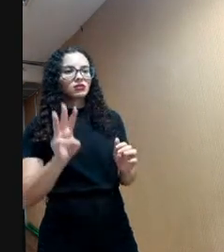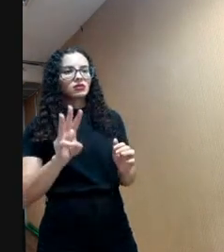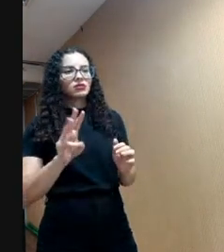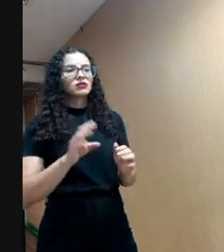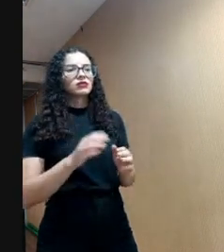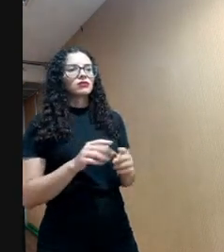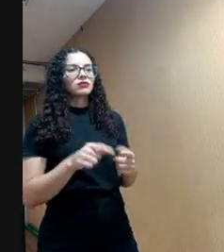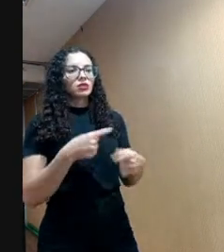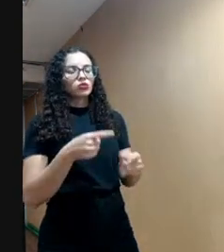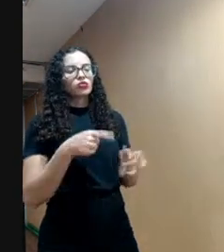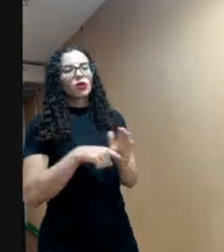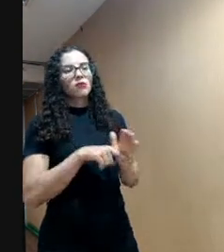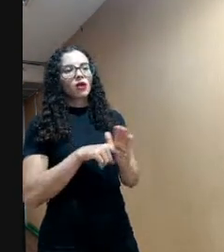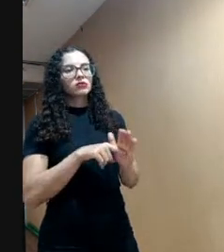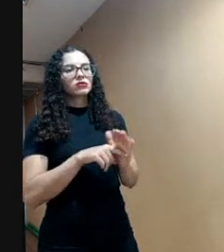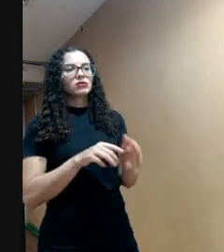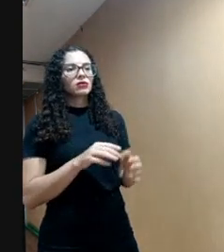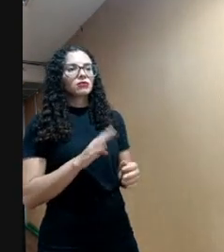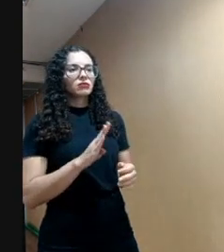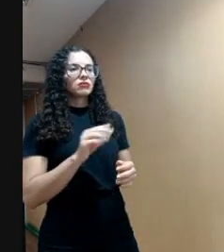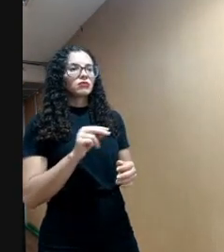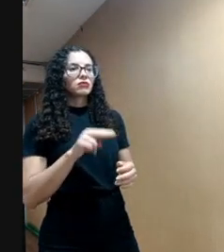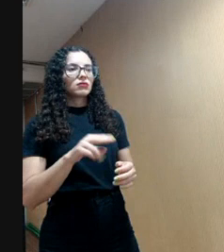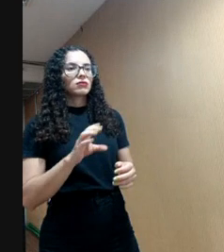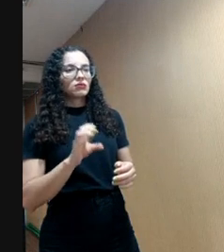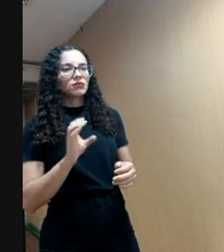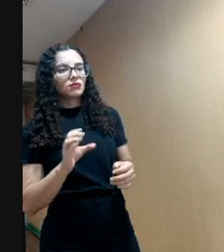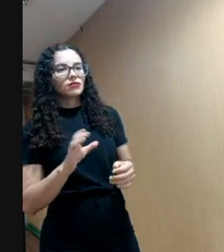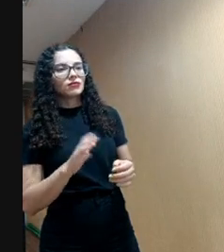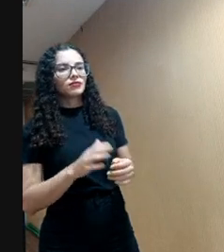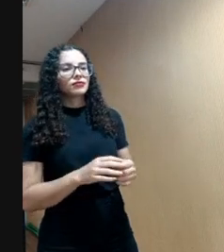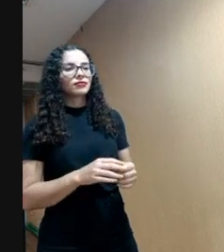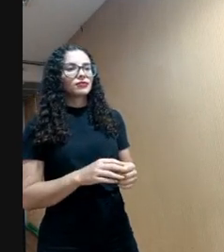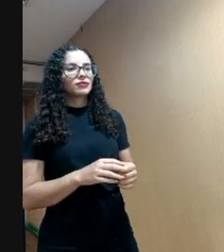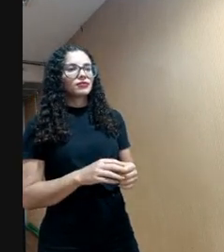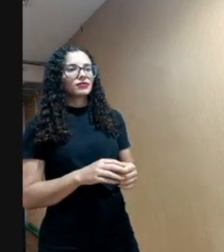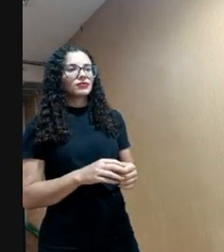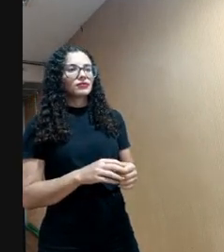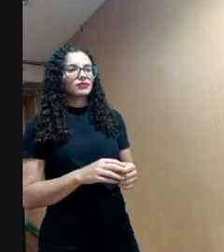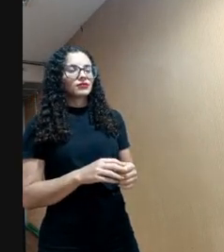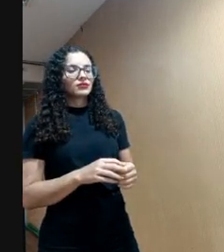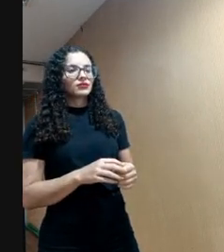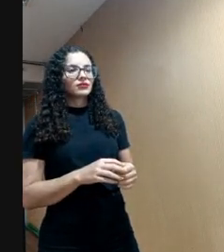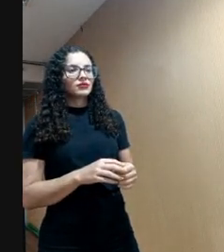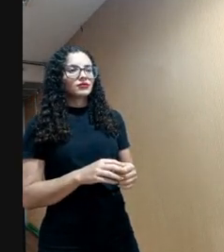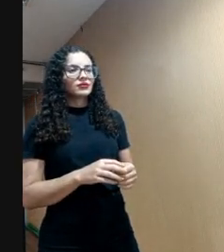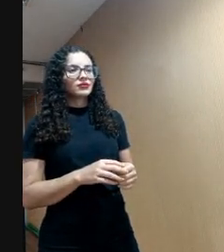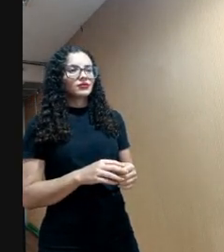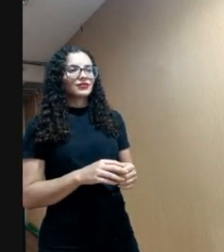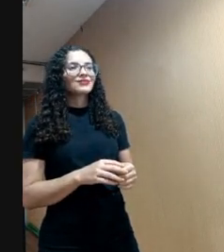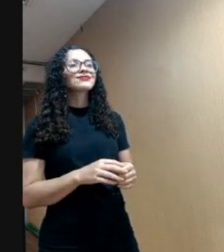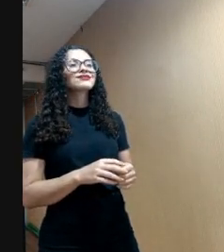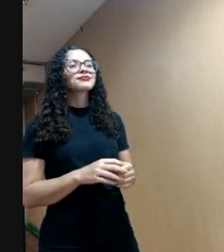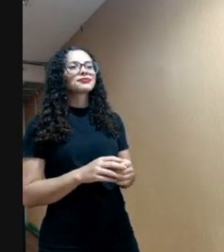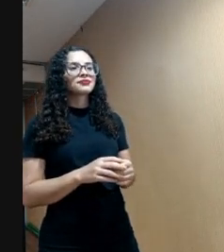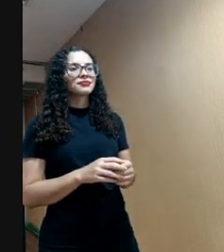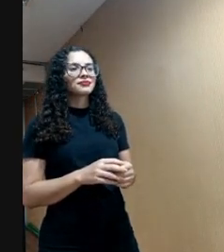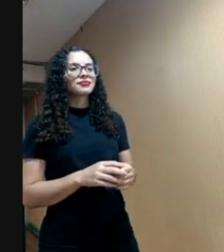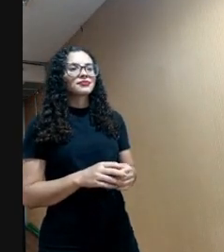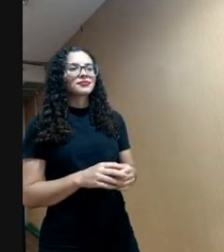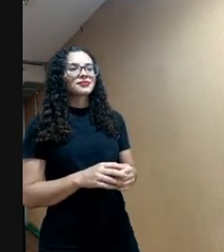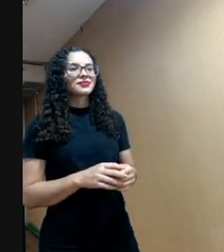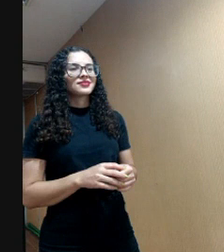do curso, do projeto pedagógico do curso de licenciatura em matemática, desde a sua criação. Então,